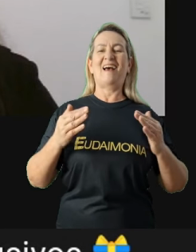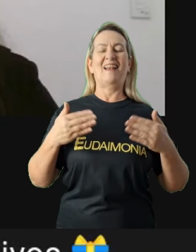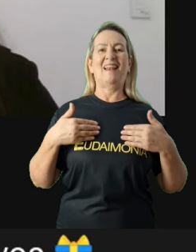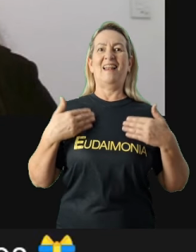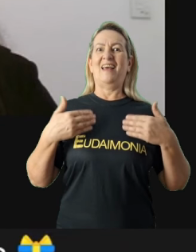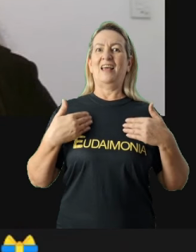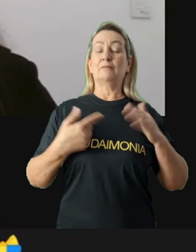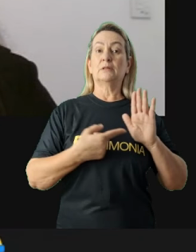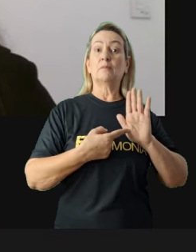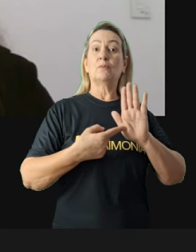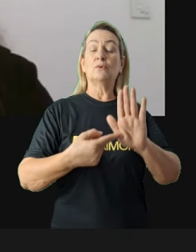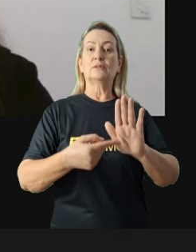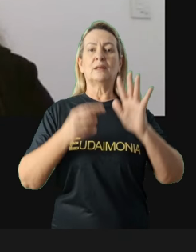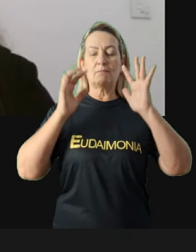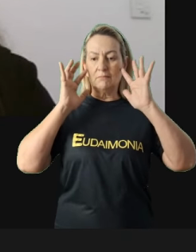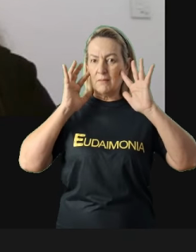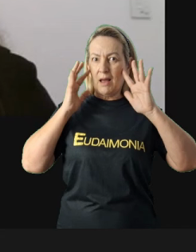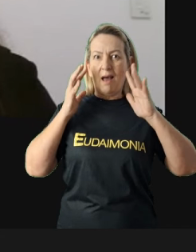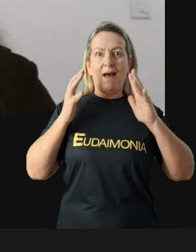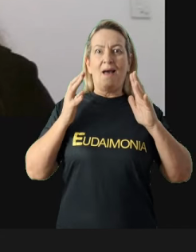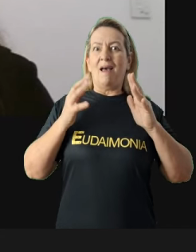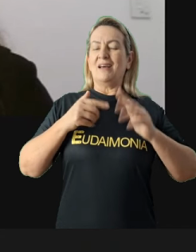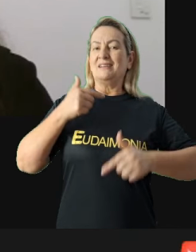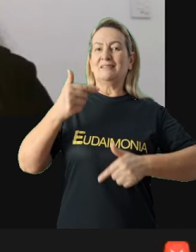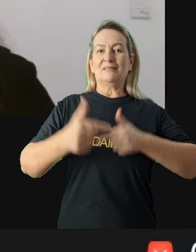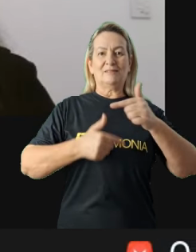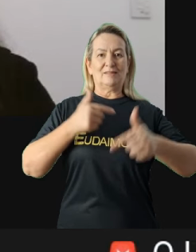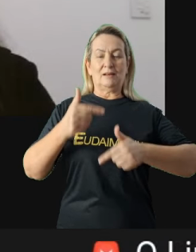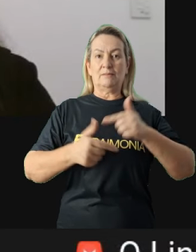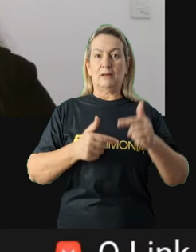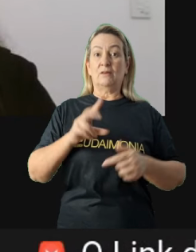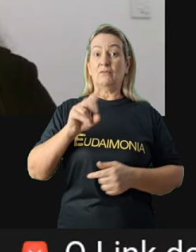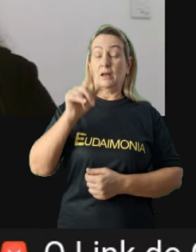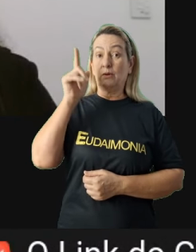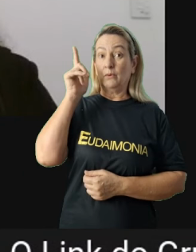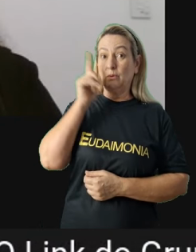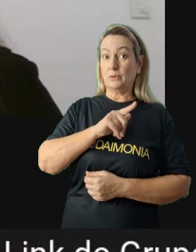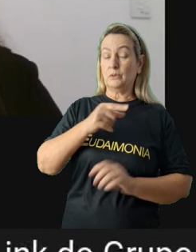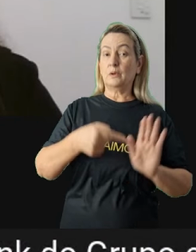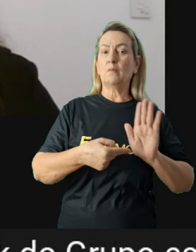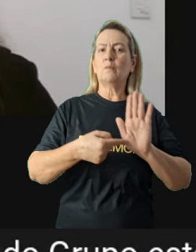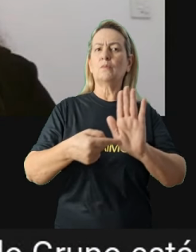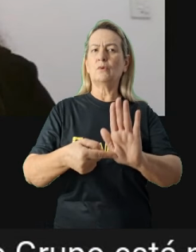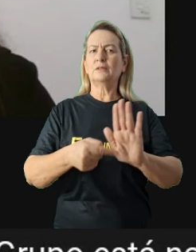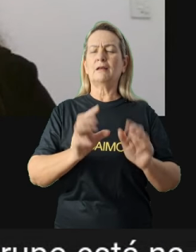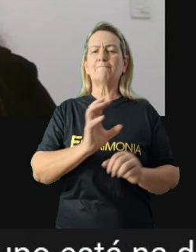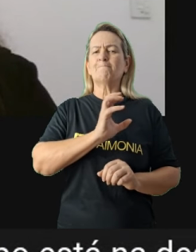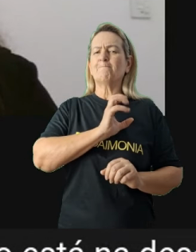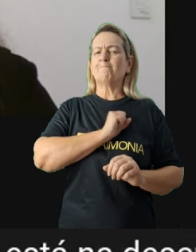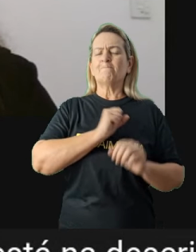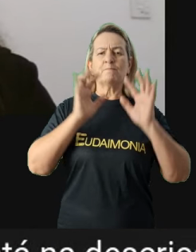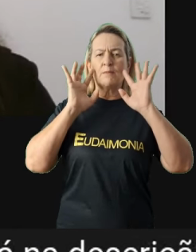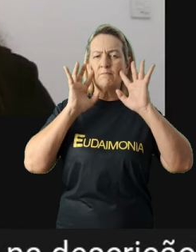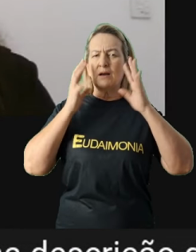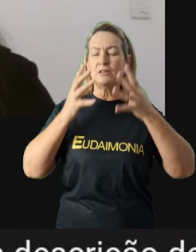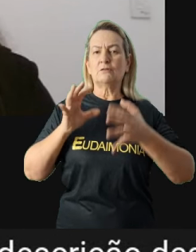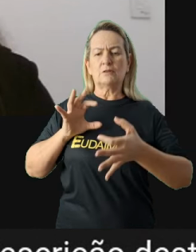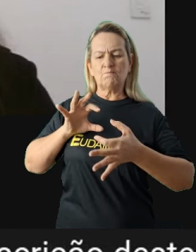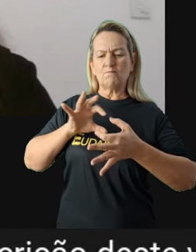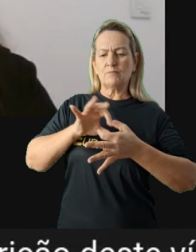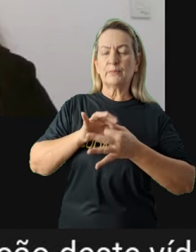alegria, na leveza, né? A gente precisa mostrar paixão pelo que a gente faz, e a gente só vai, de fato, conseguir mostrar essa